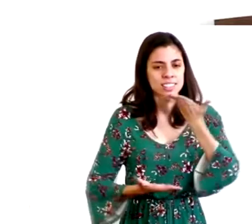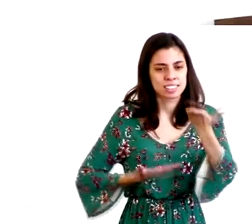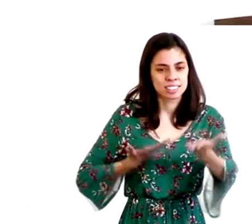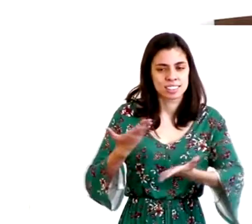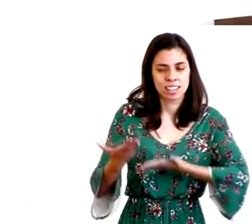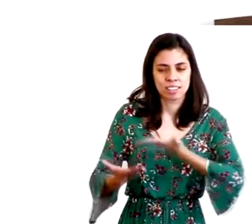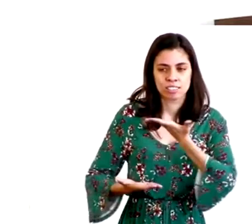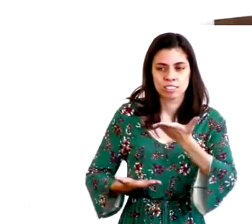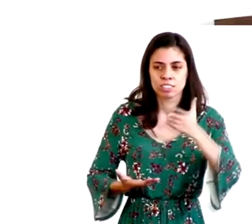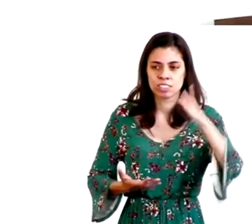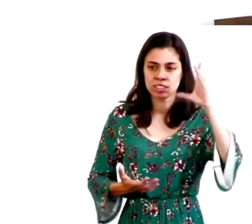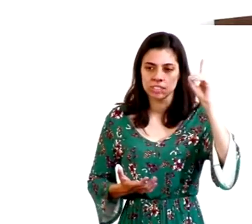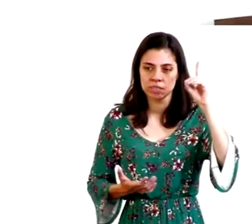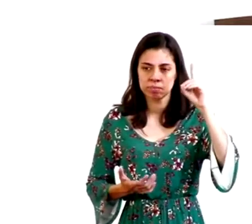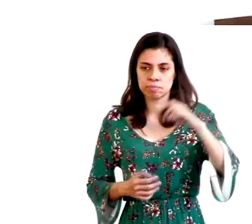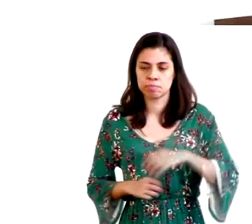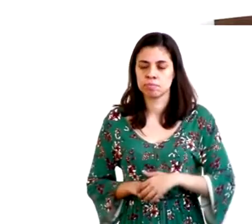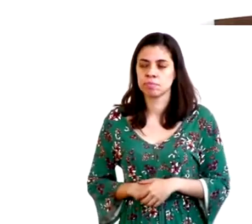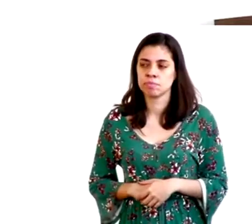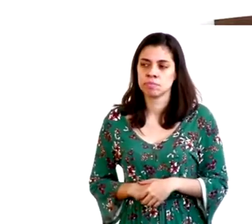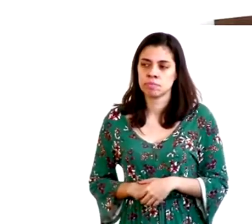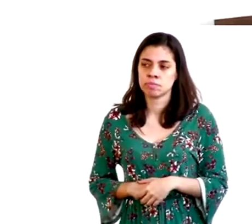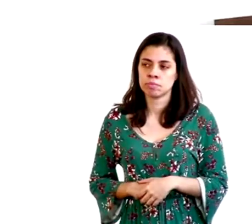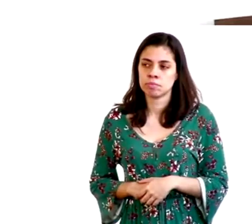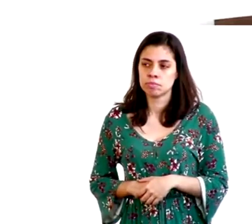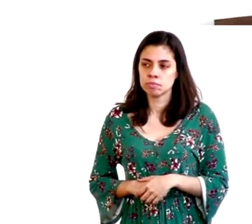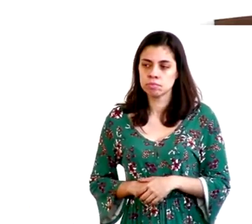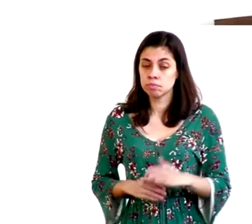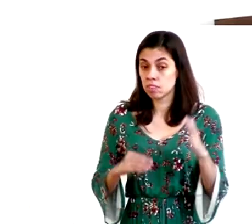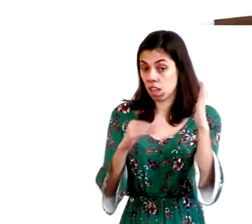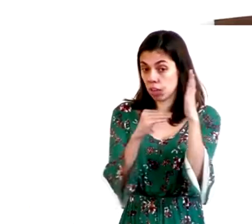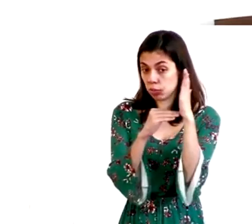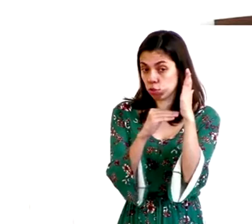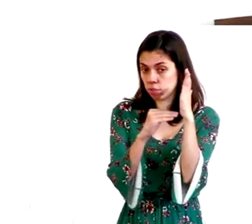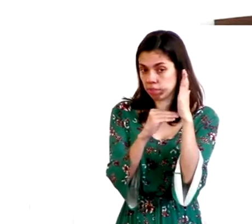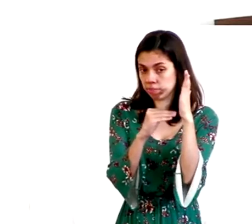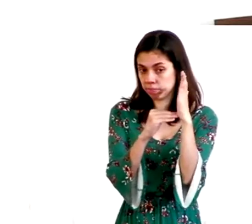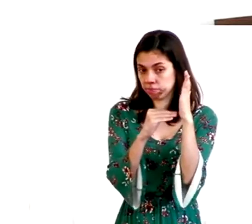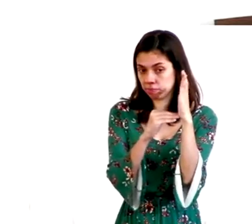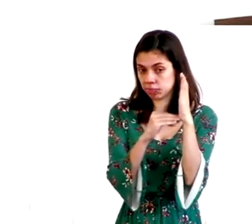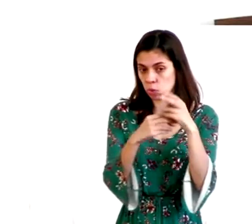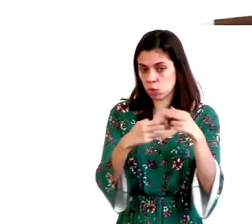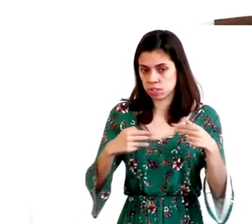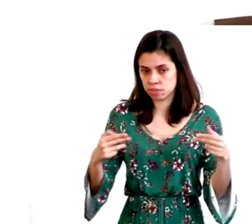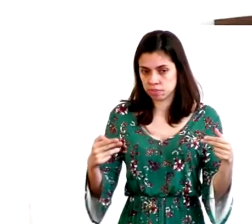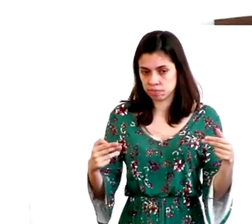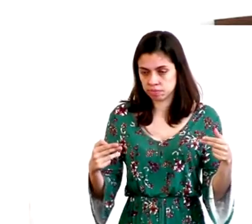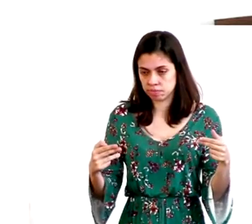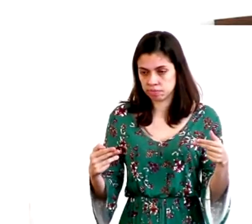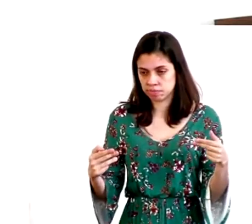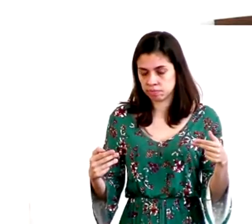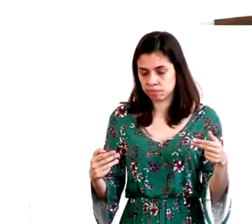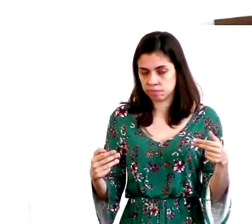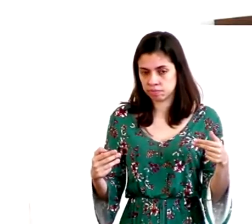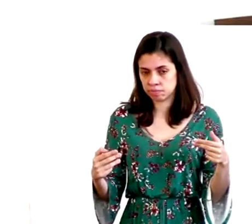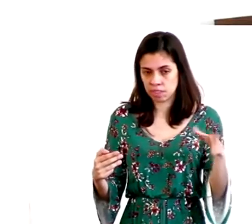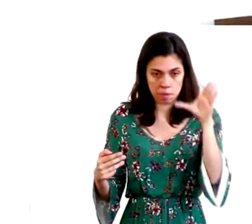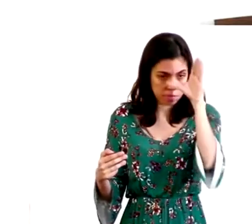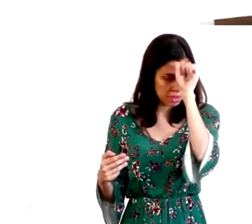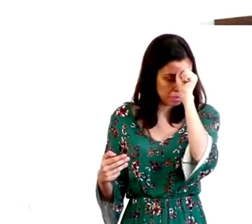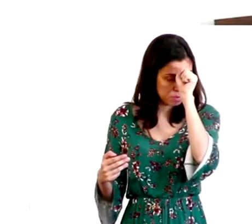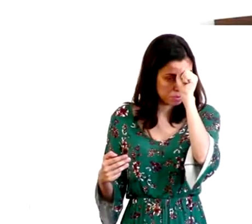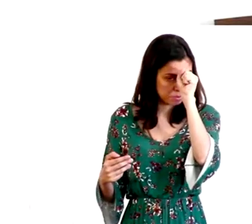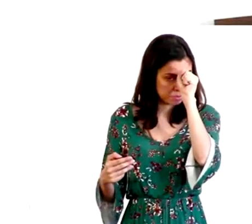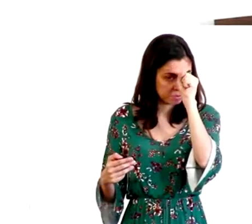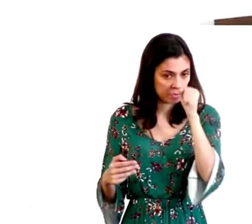Deus. Por fim, o Sermão do Monte, ele nos ajuda, queridos,